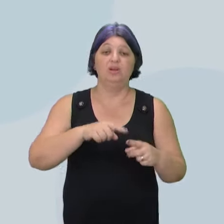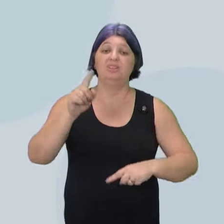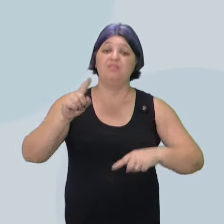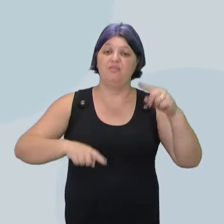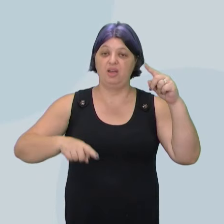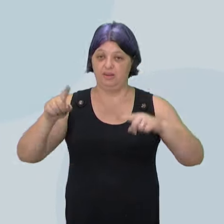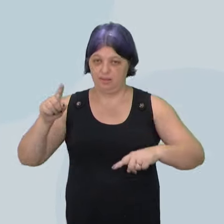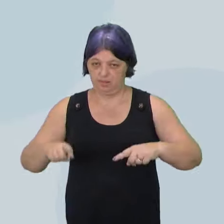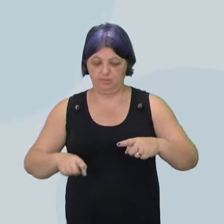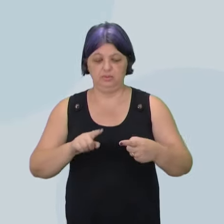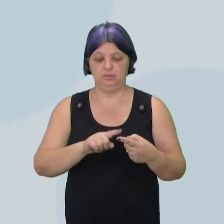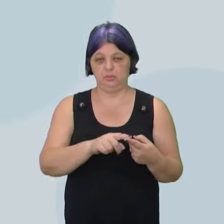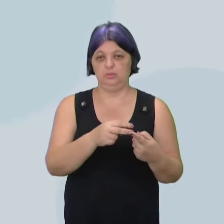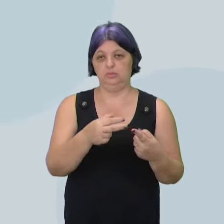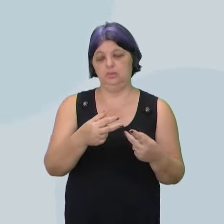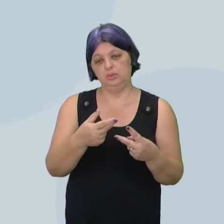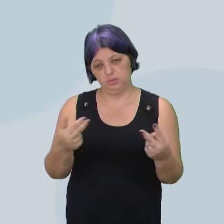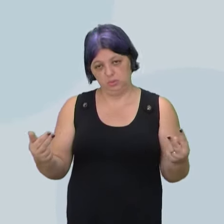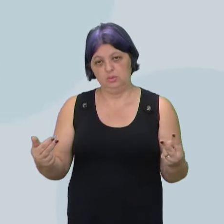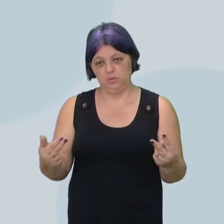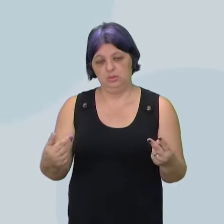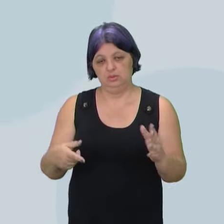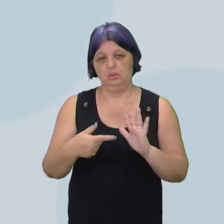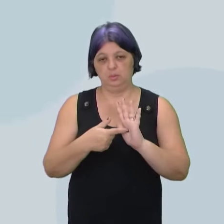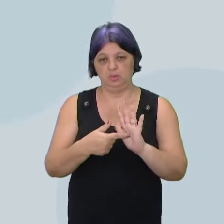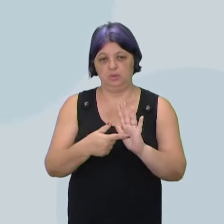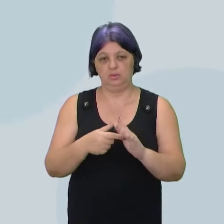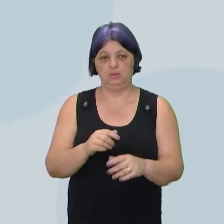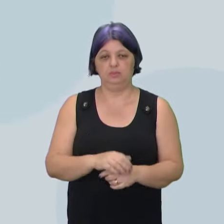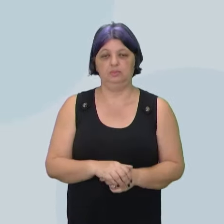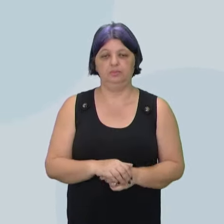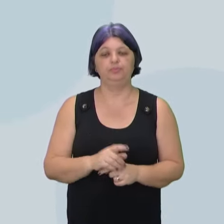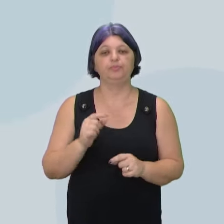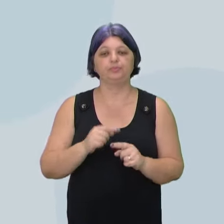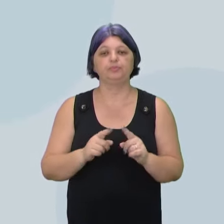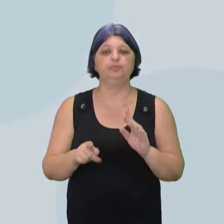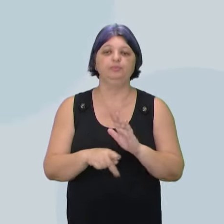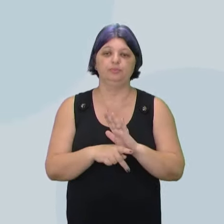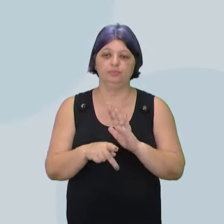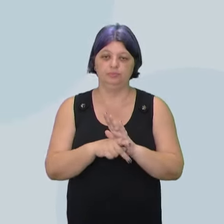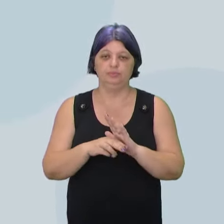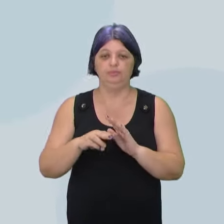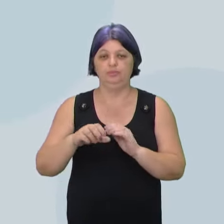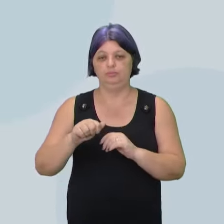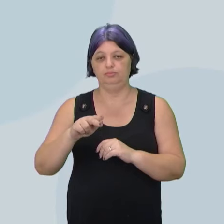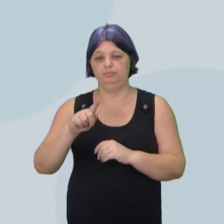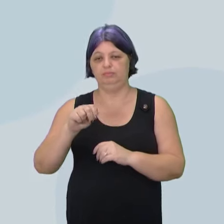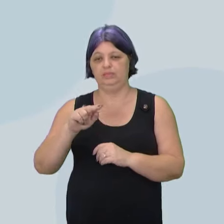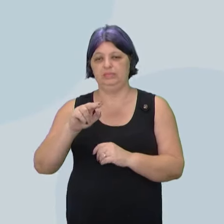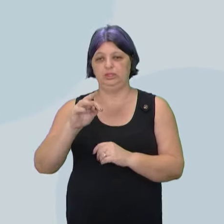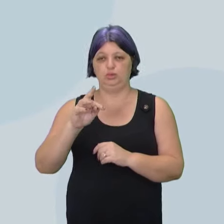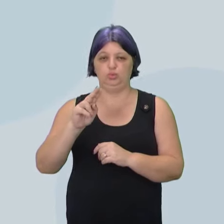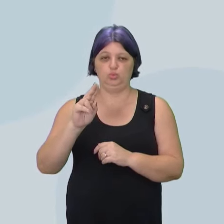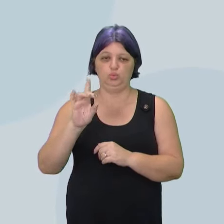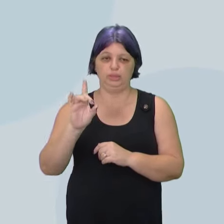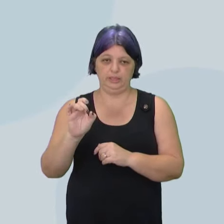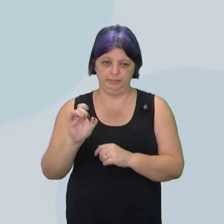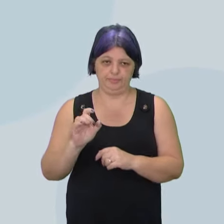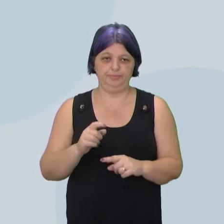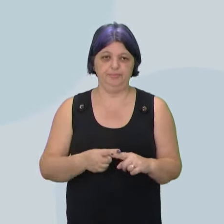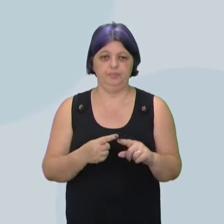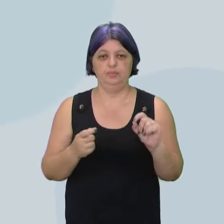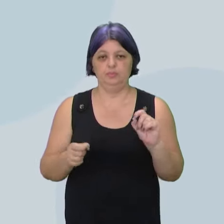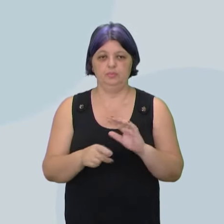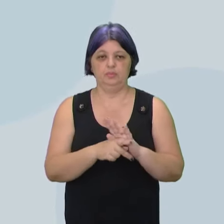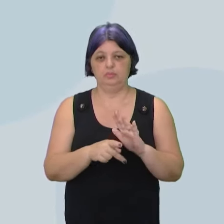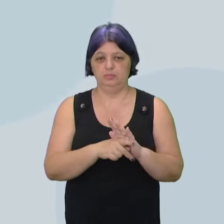duas coisas que o sismógrafo dá pra gente, né? Determina aí a magnitude e também a intensidade. Ó, a